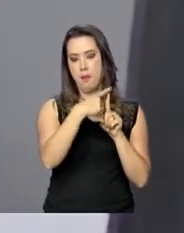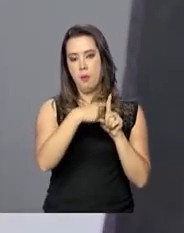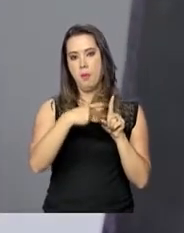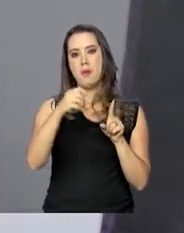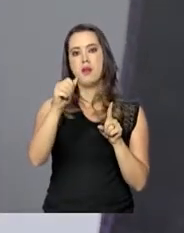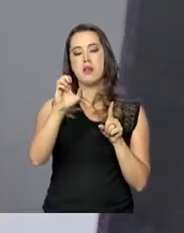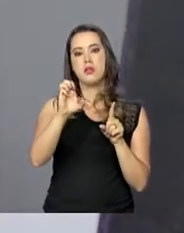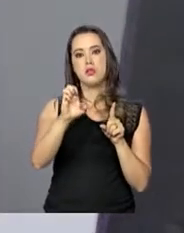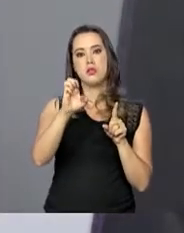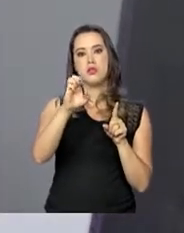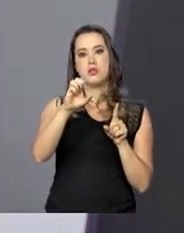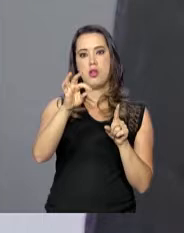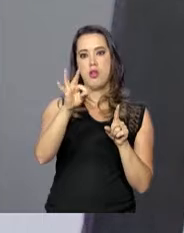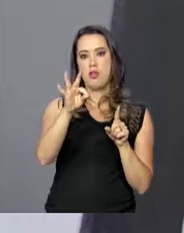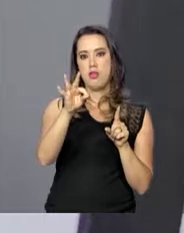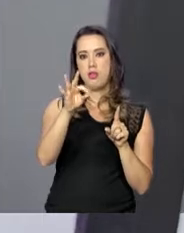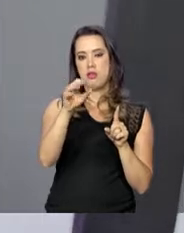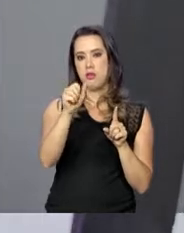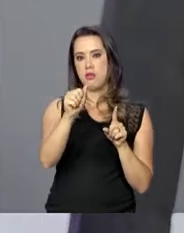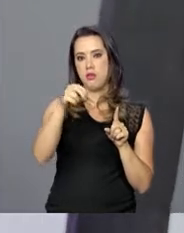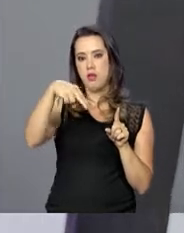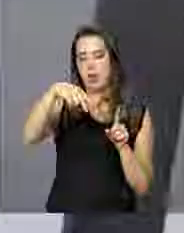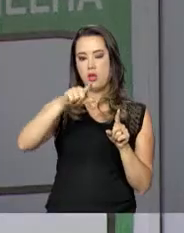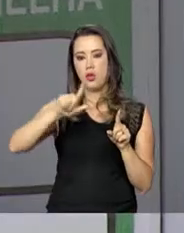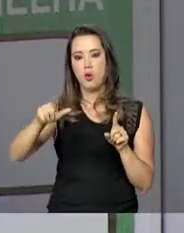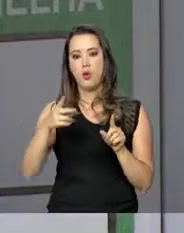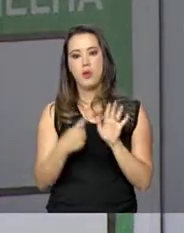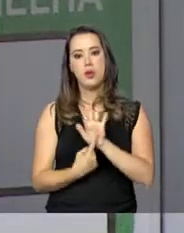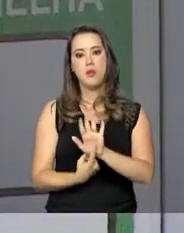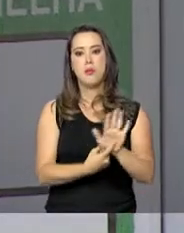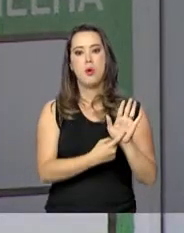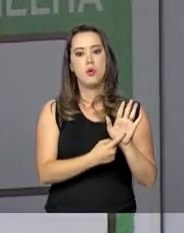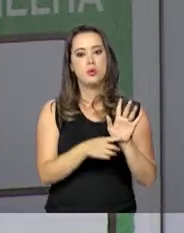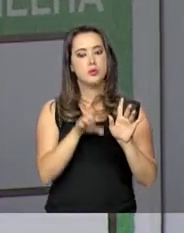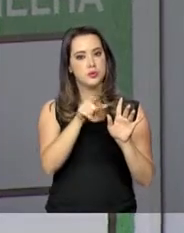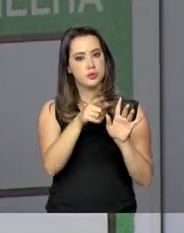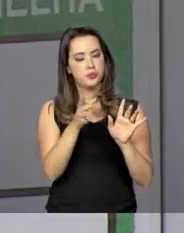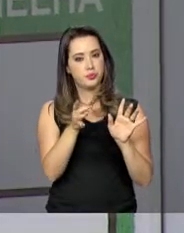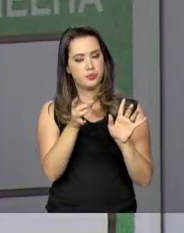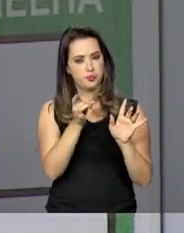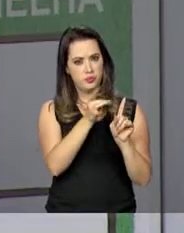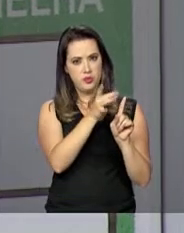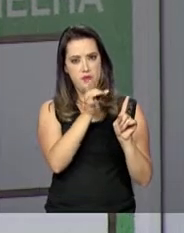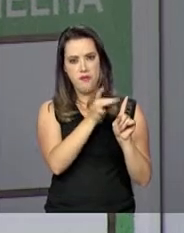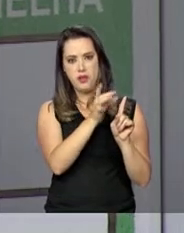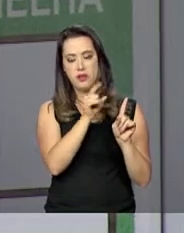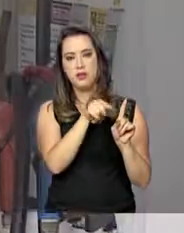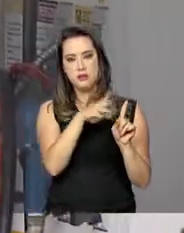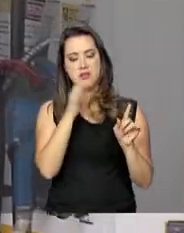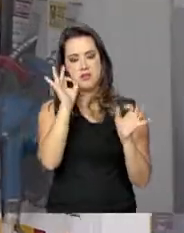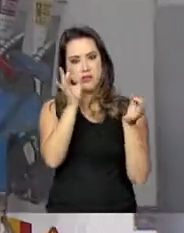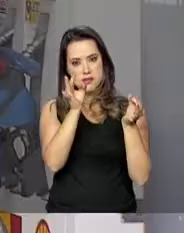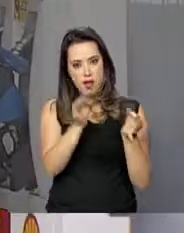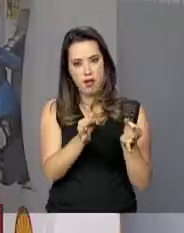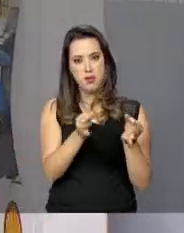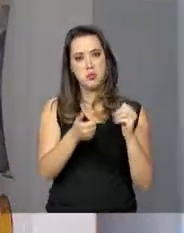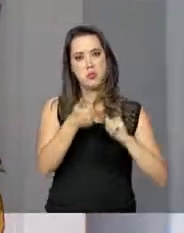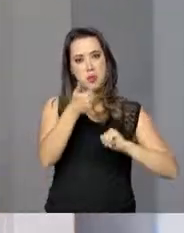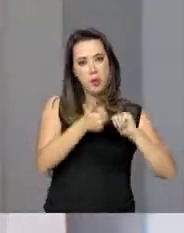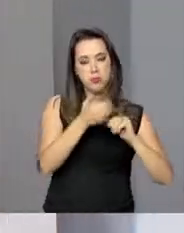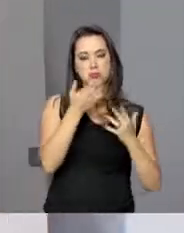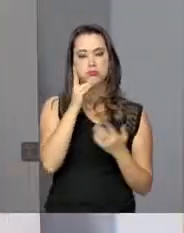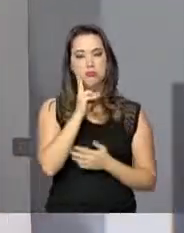exemplo, existe um dispositivo de vidro que indica se o produto está dentro das especificações. Também é direito